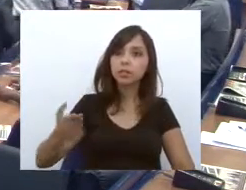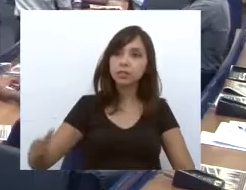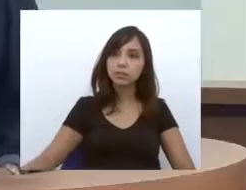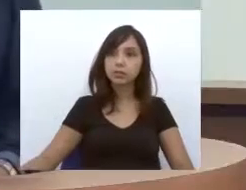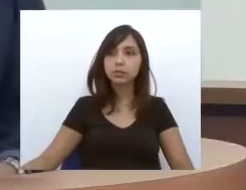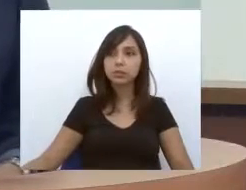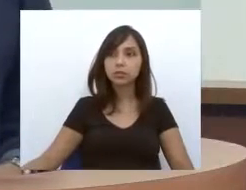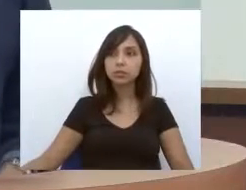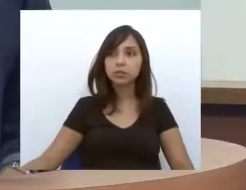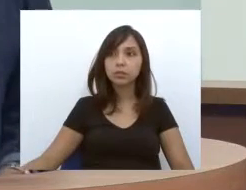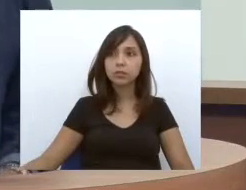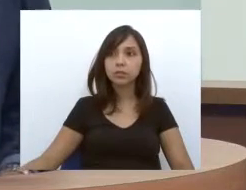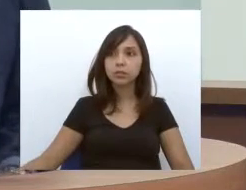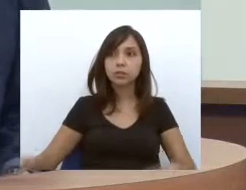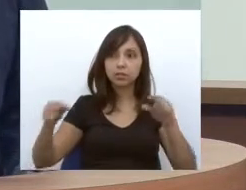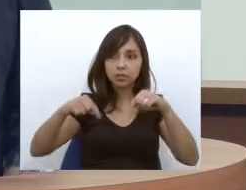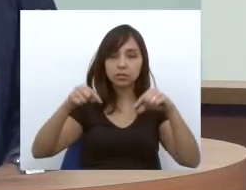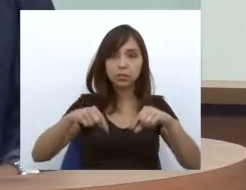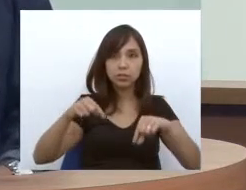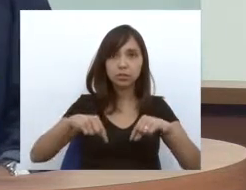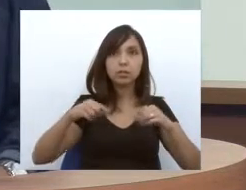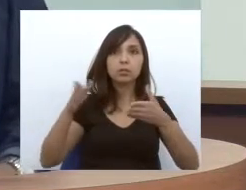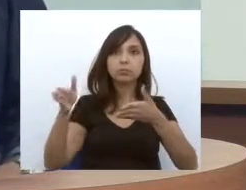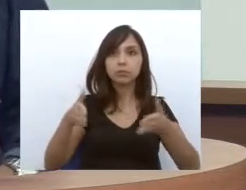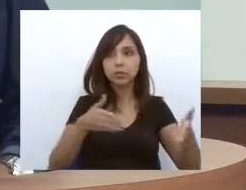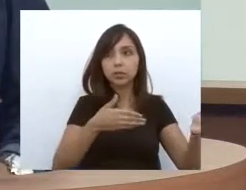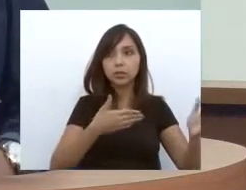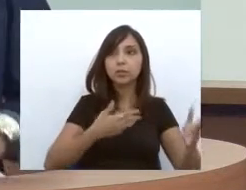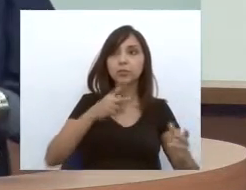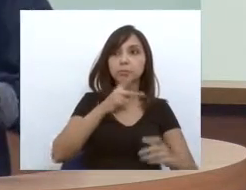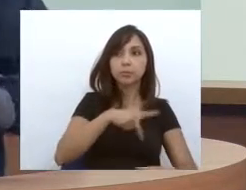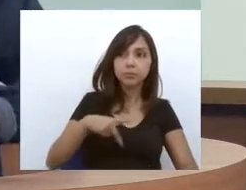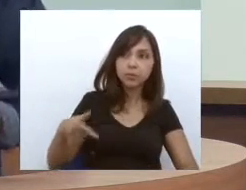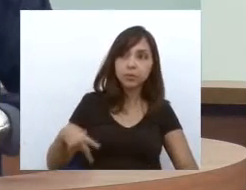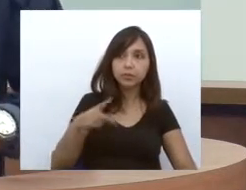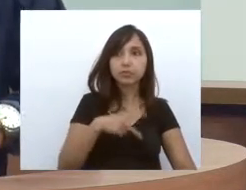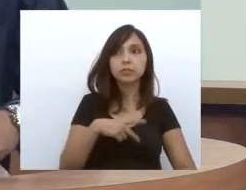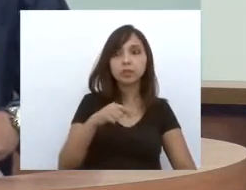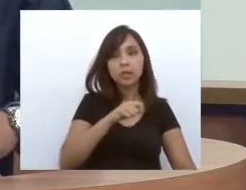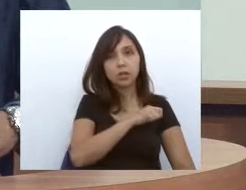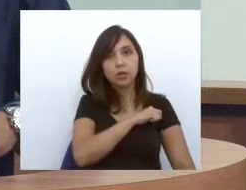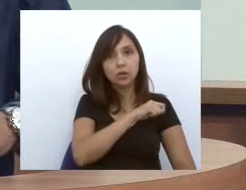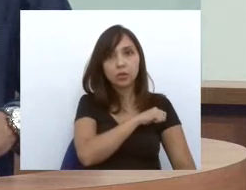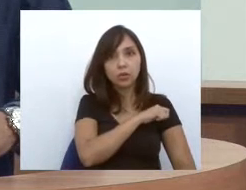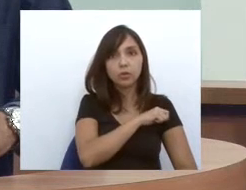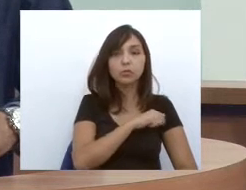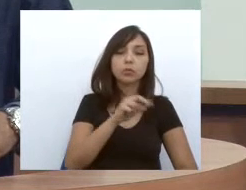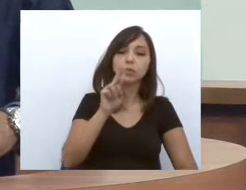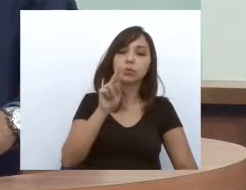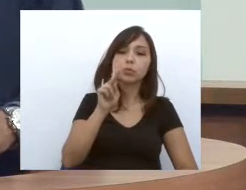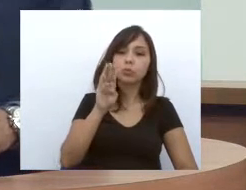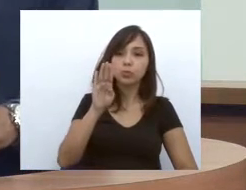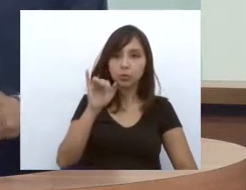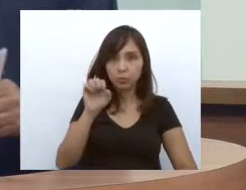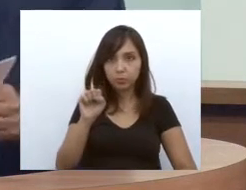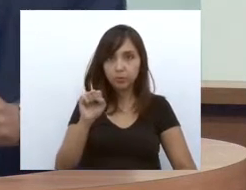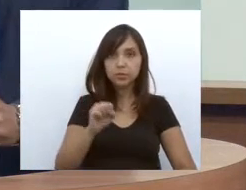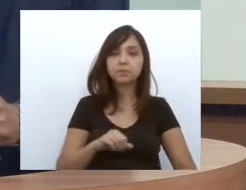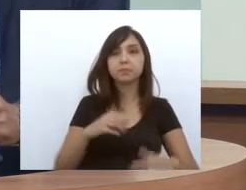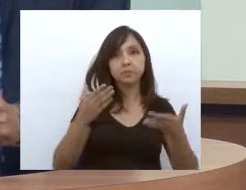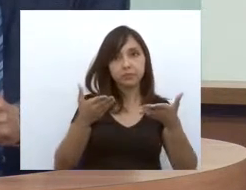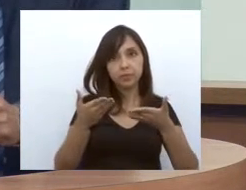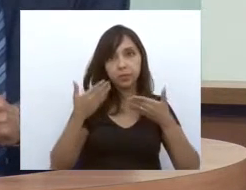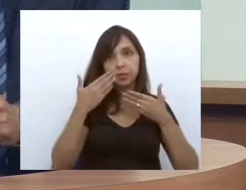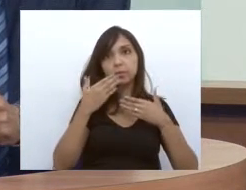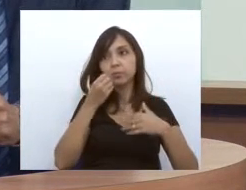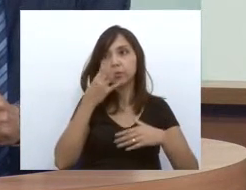pares. Boa tarde, quem está na galeria nos acompanhando, aos professores, aos alunos da UBS, da UJS. Parabéns pela organização. E